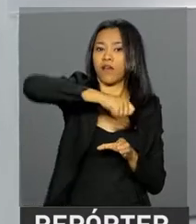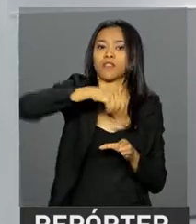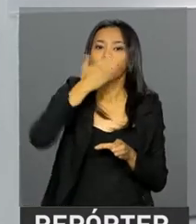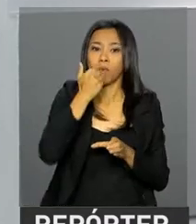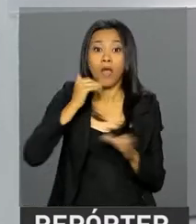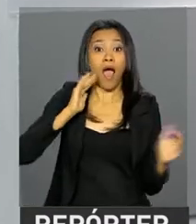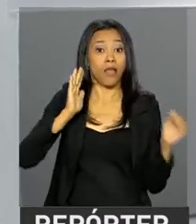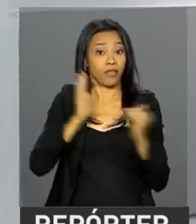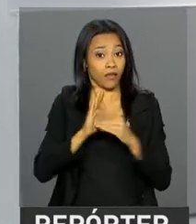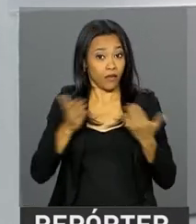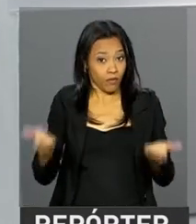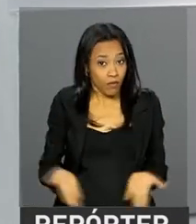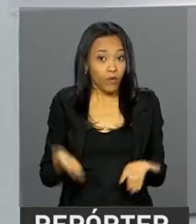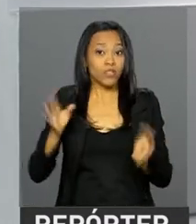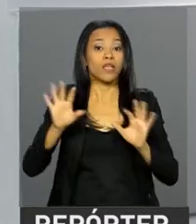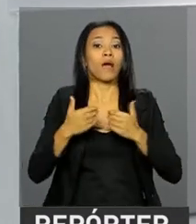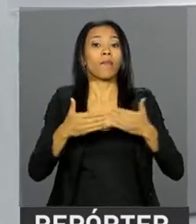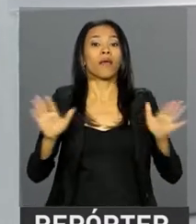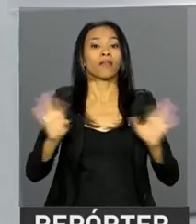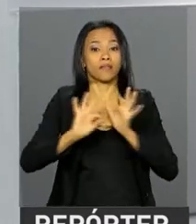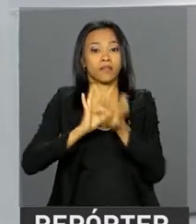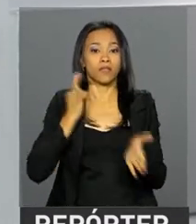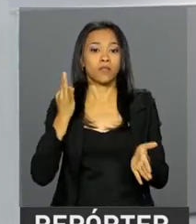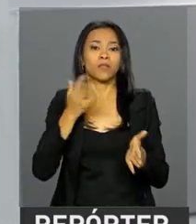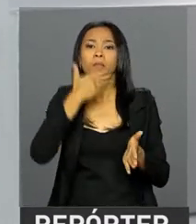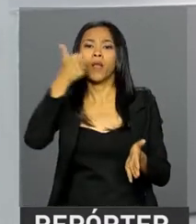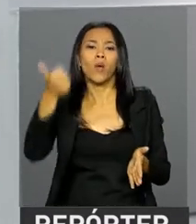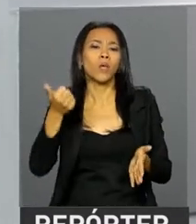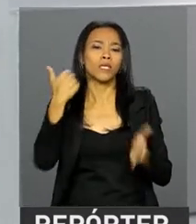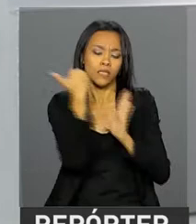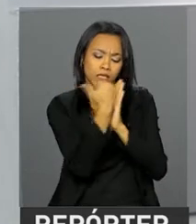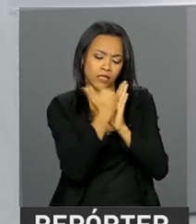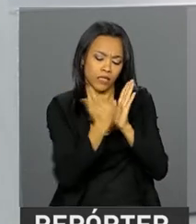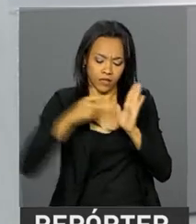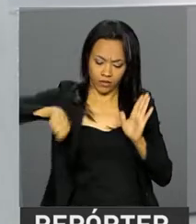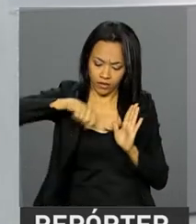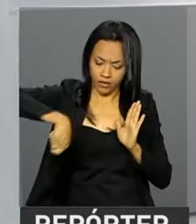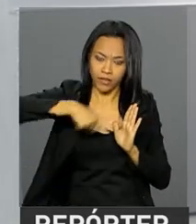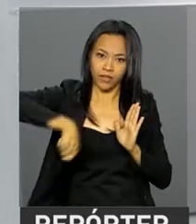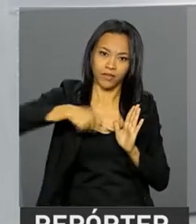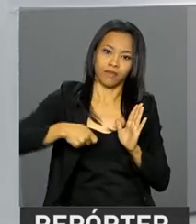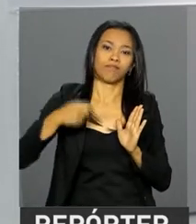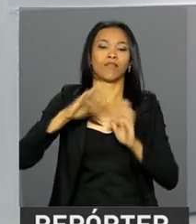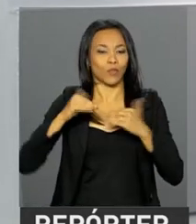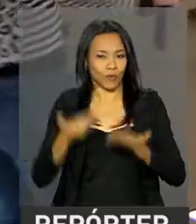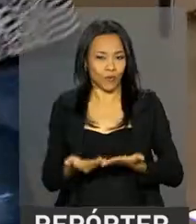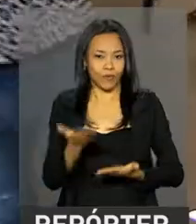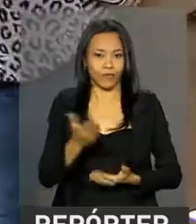até hoje as inscrições para o concurso Melhores Receitas da Alimentação Escolar.